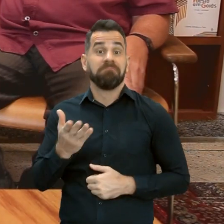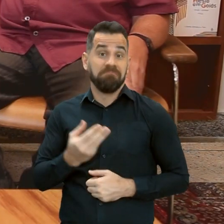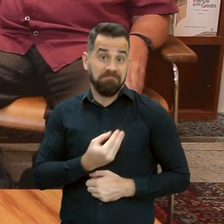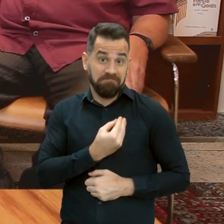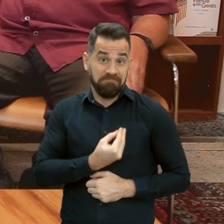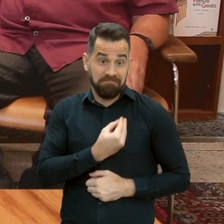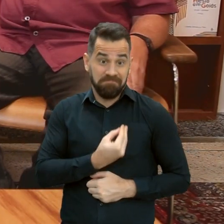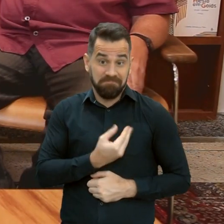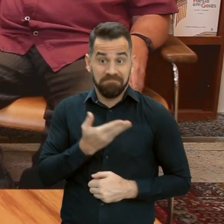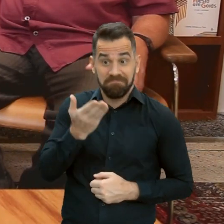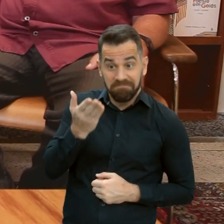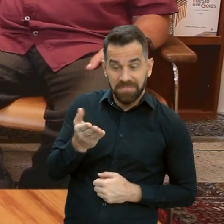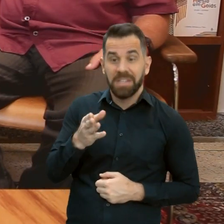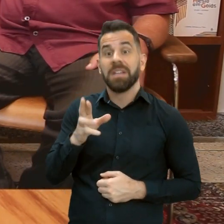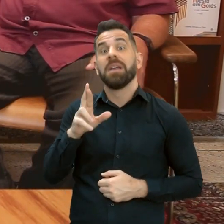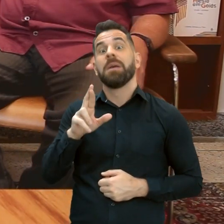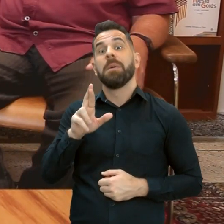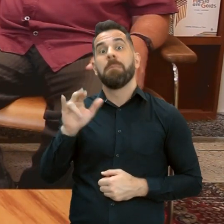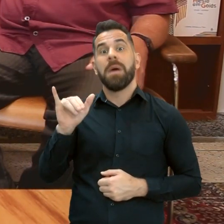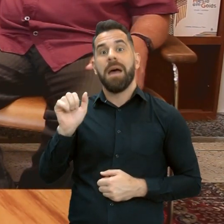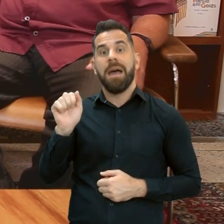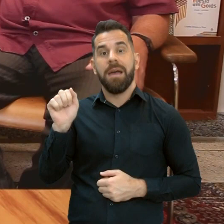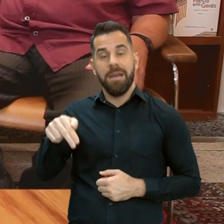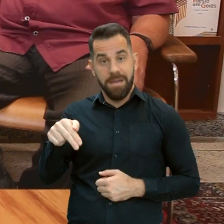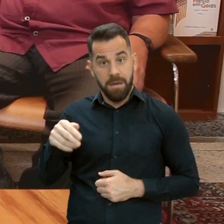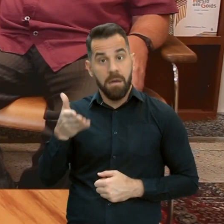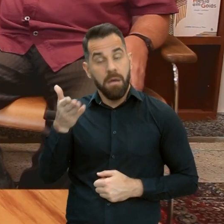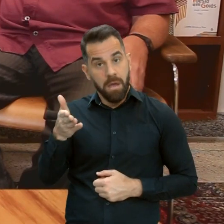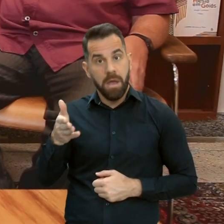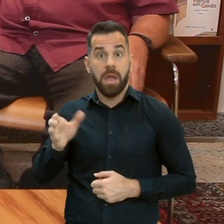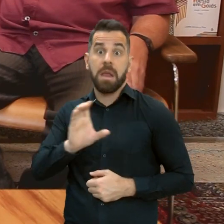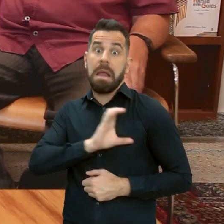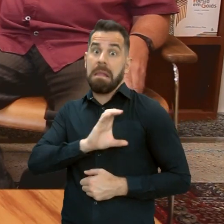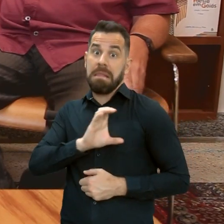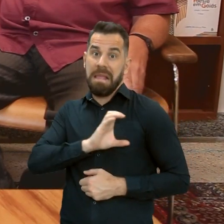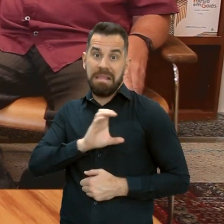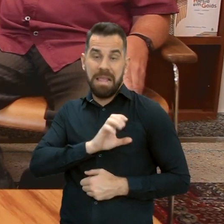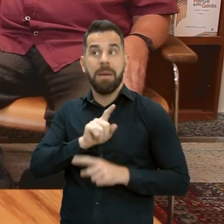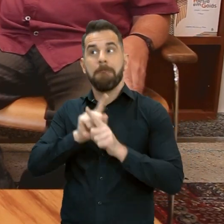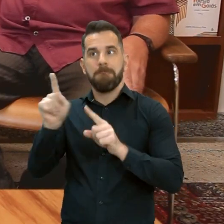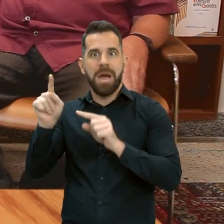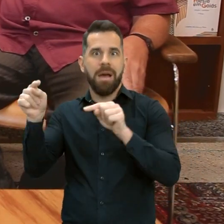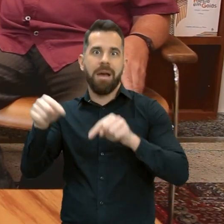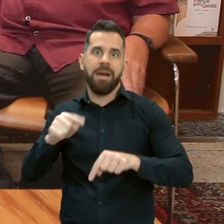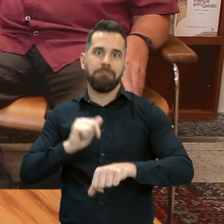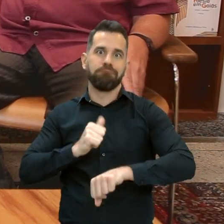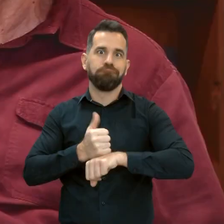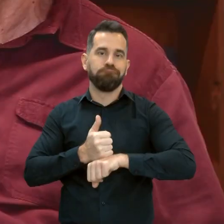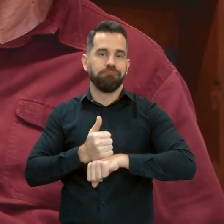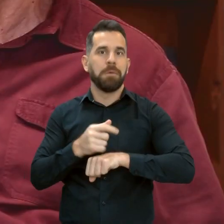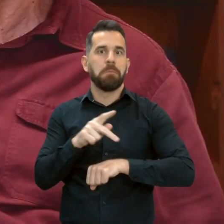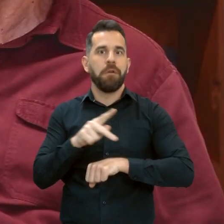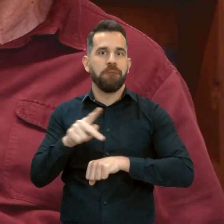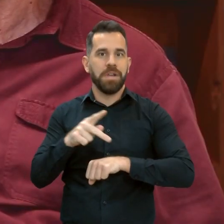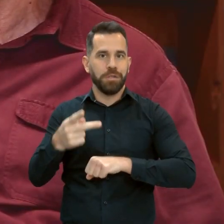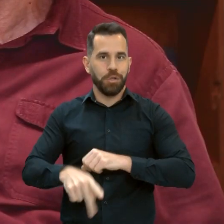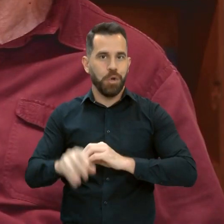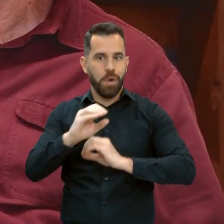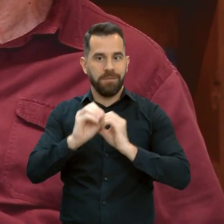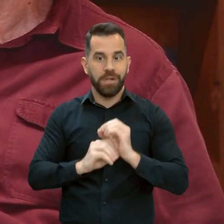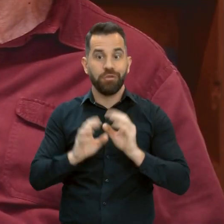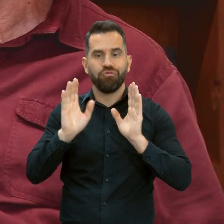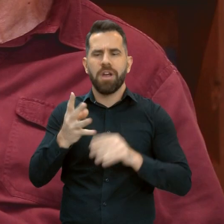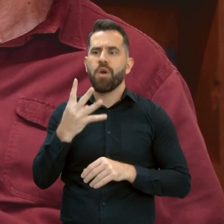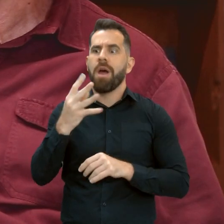que é canadense, mas é professor aqui na UFG há 40 anos, quase 40 anos, né, professor? Ele se